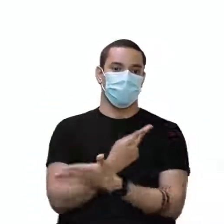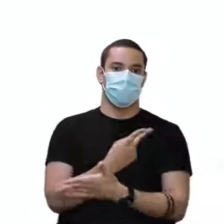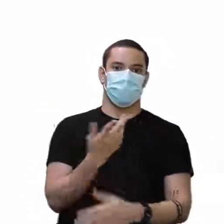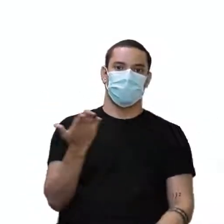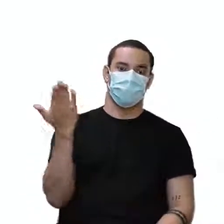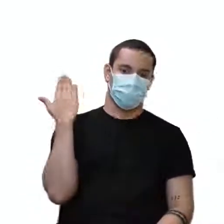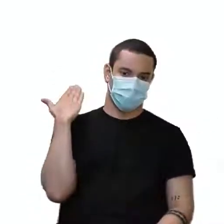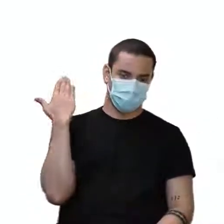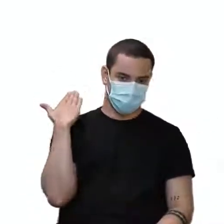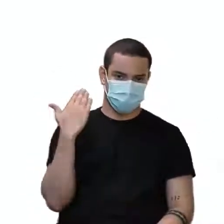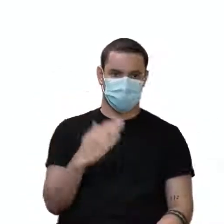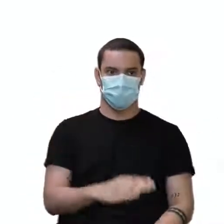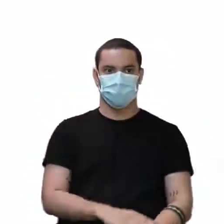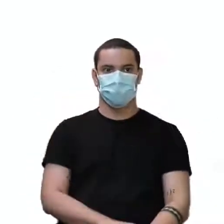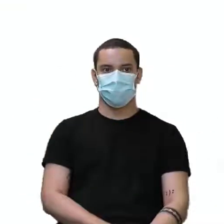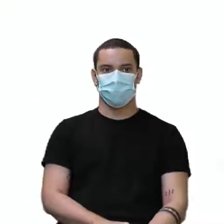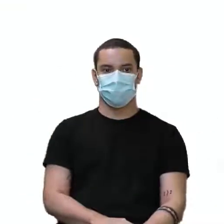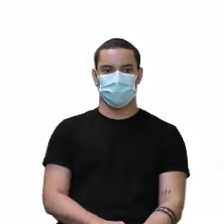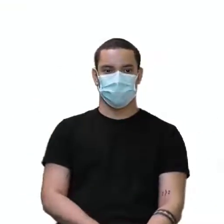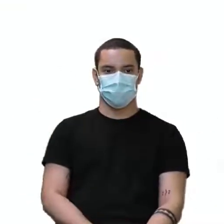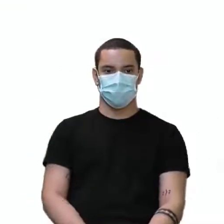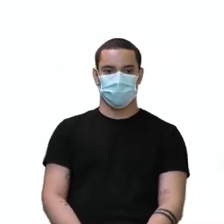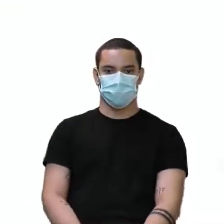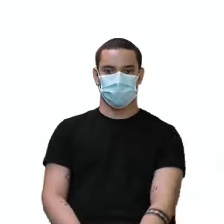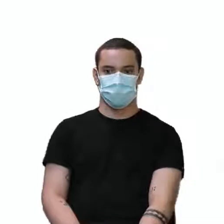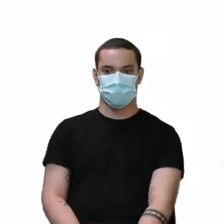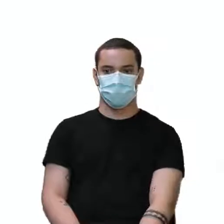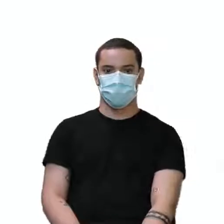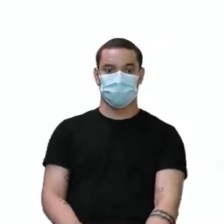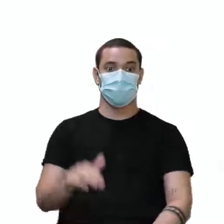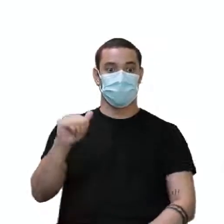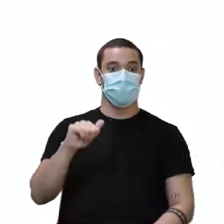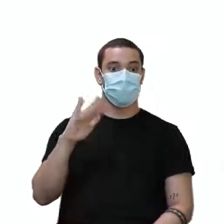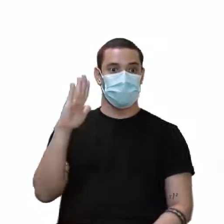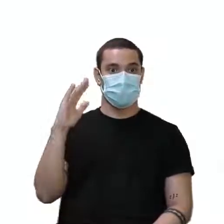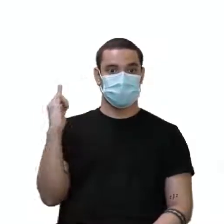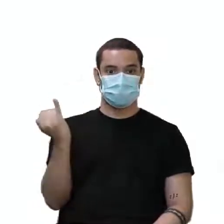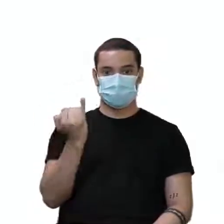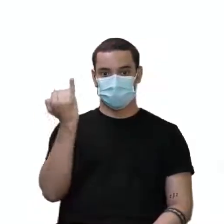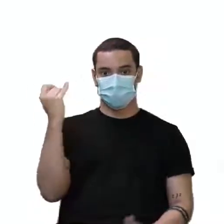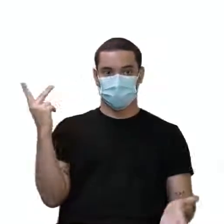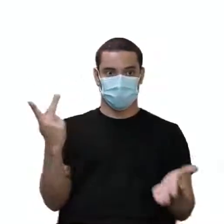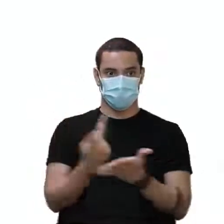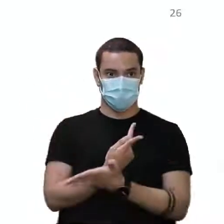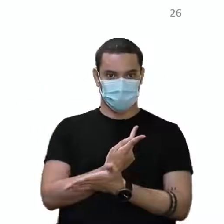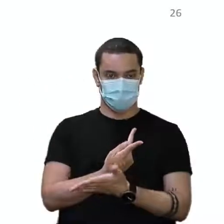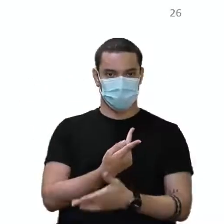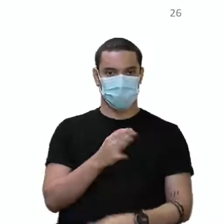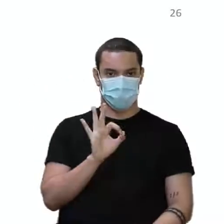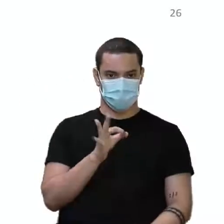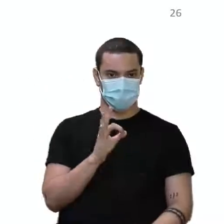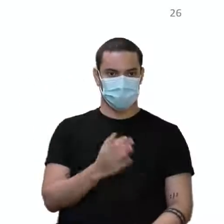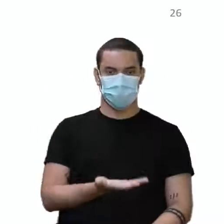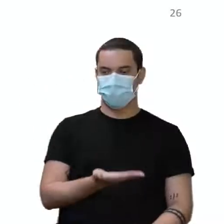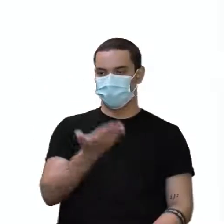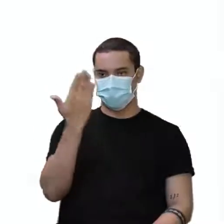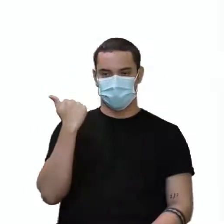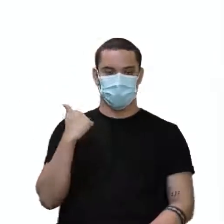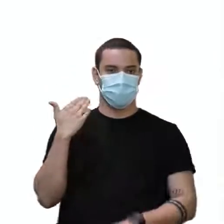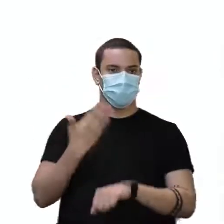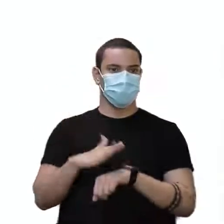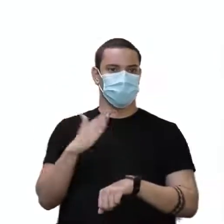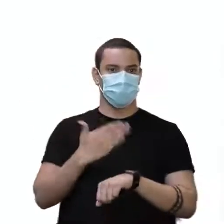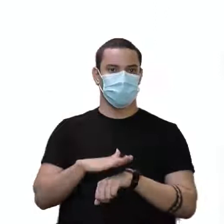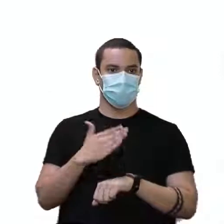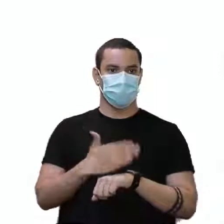em quando o fato ocorreu. Aqui é mais importante o fato do que a ação, certo? Let's practice,